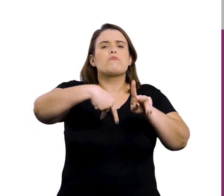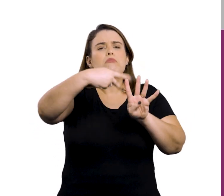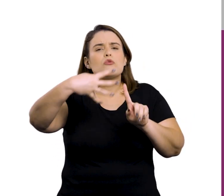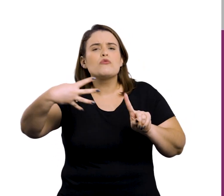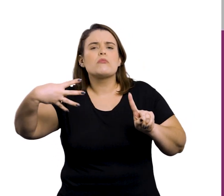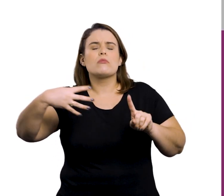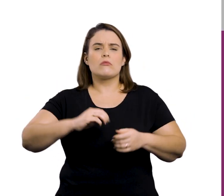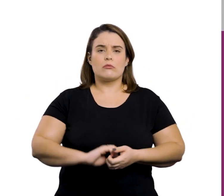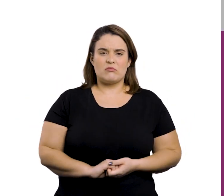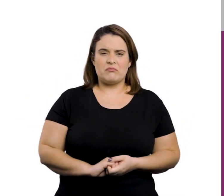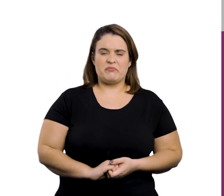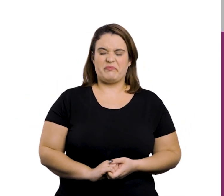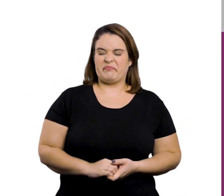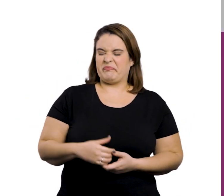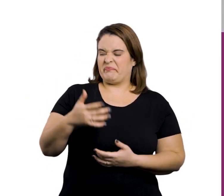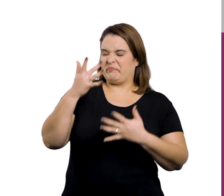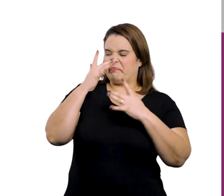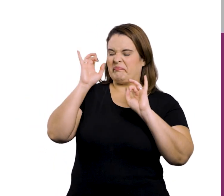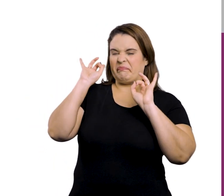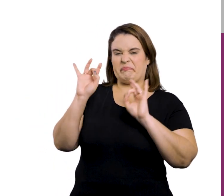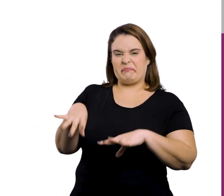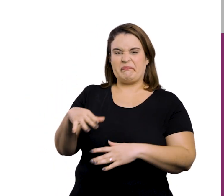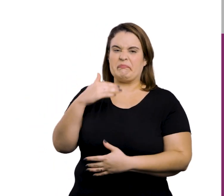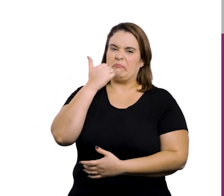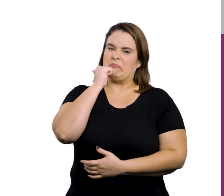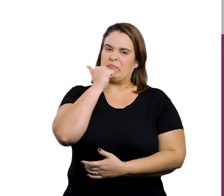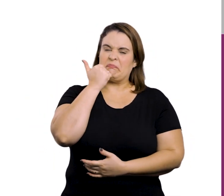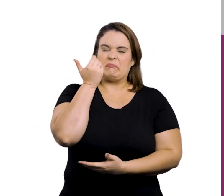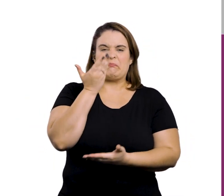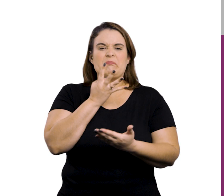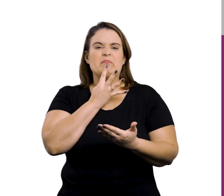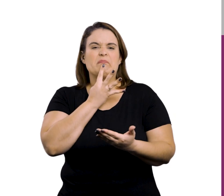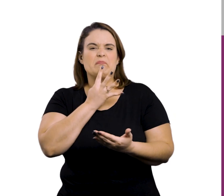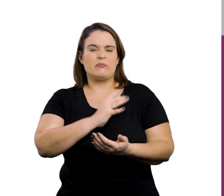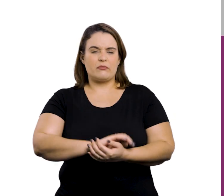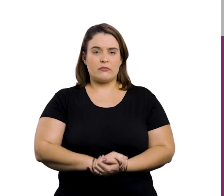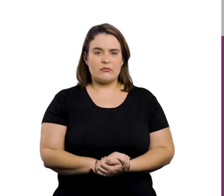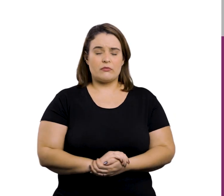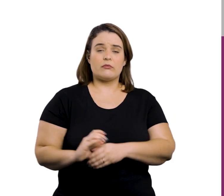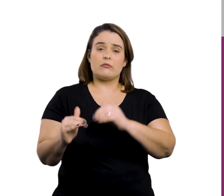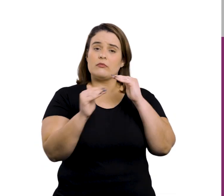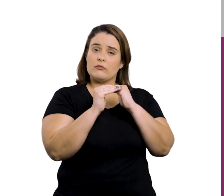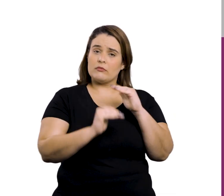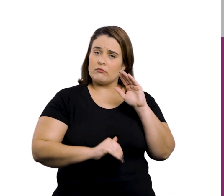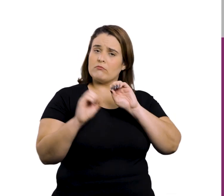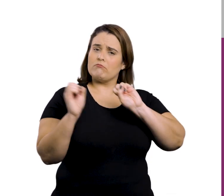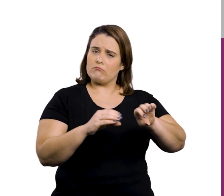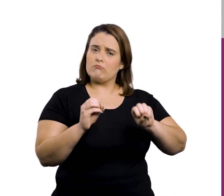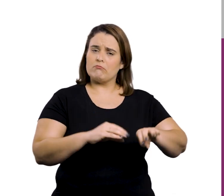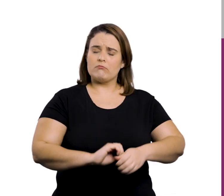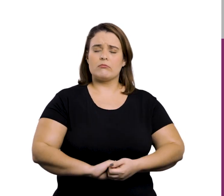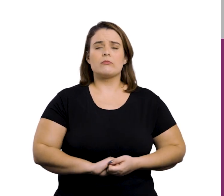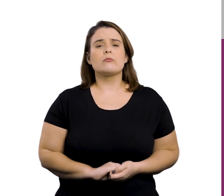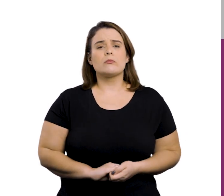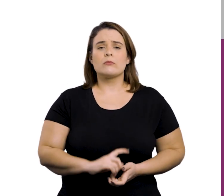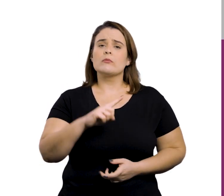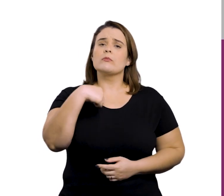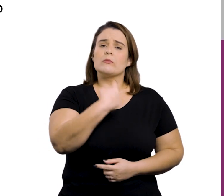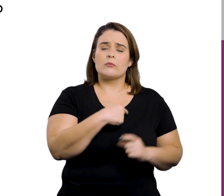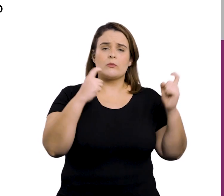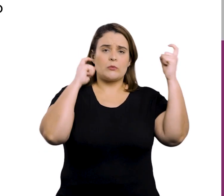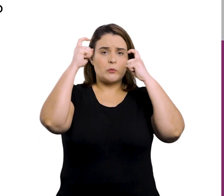LGBT, o desprezo à ciência e ao conhecimento, o acirramento das desigualdades